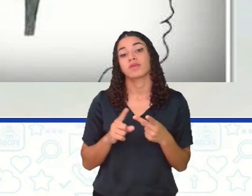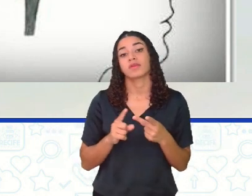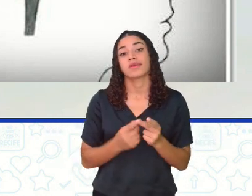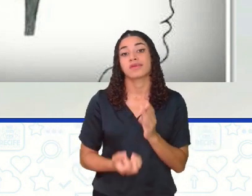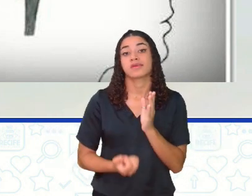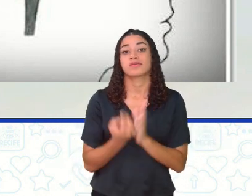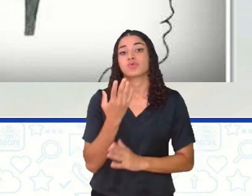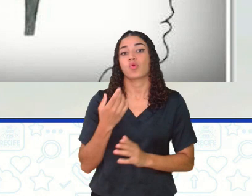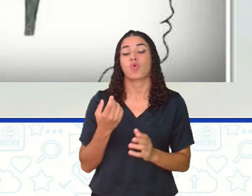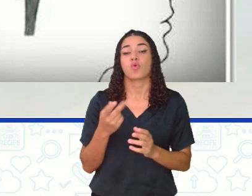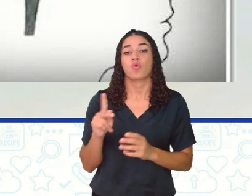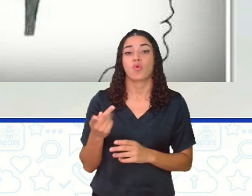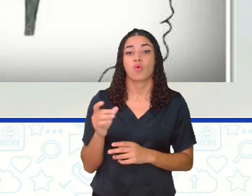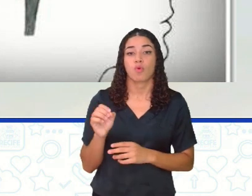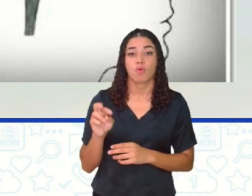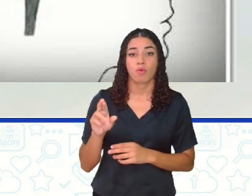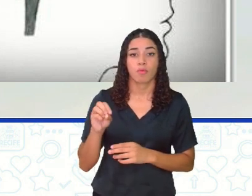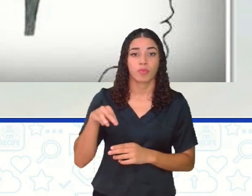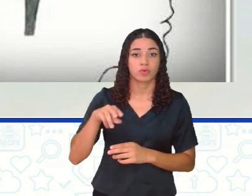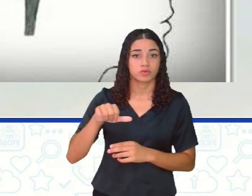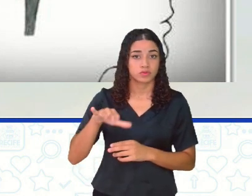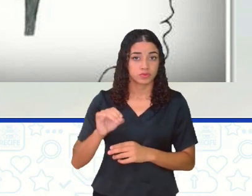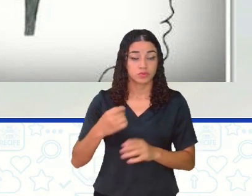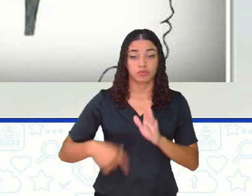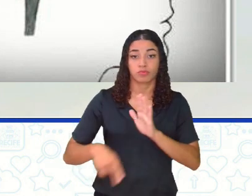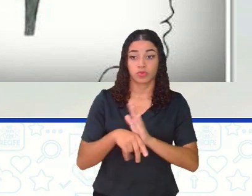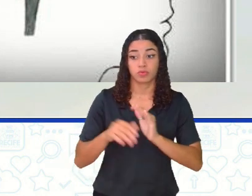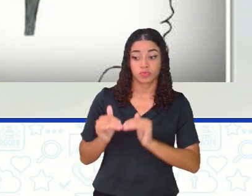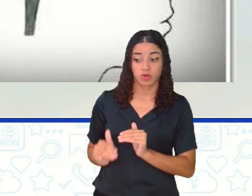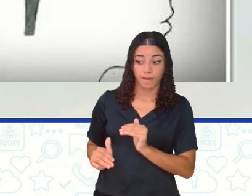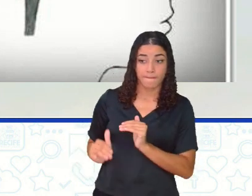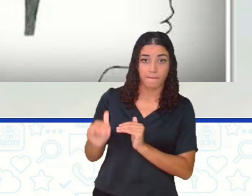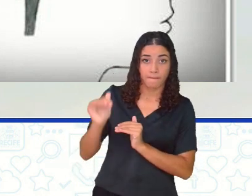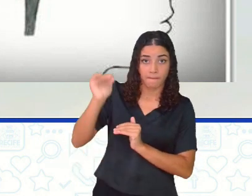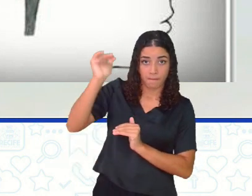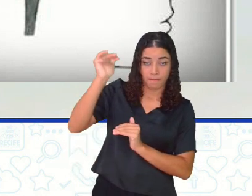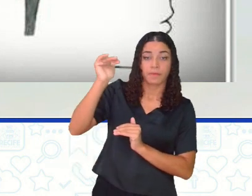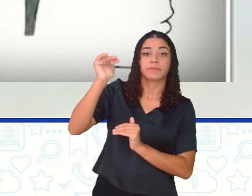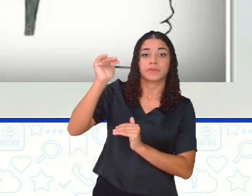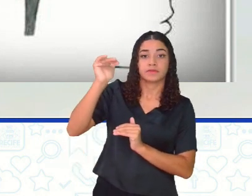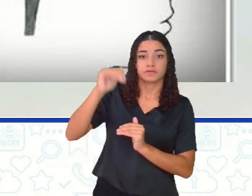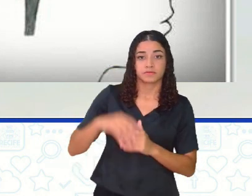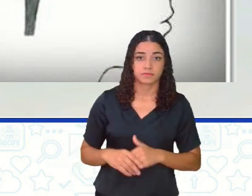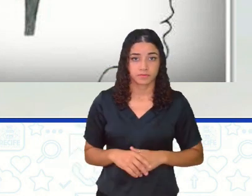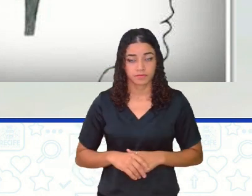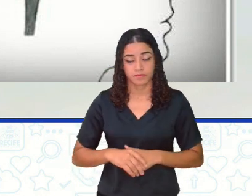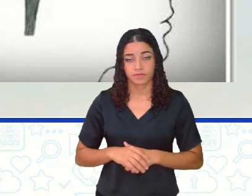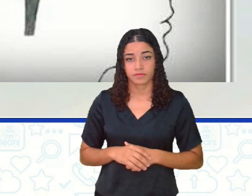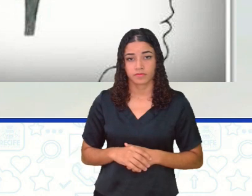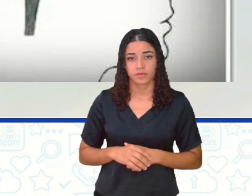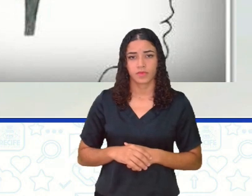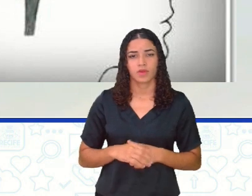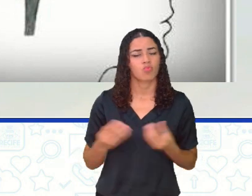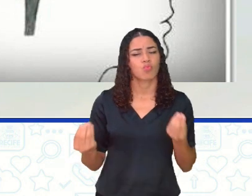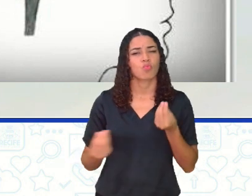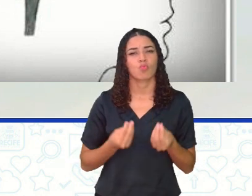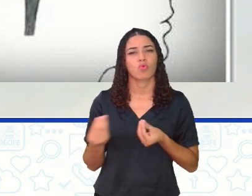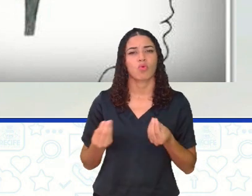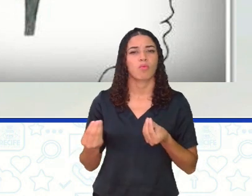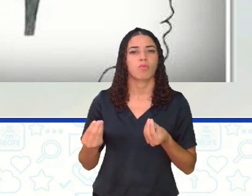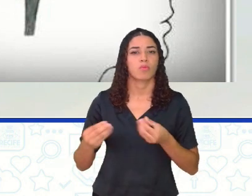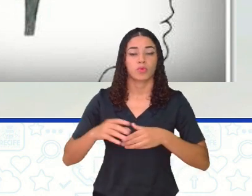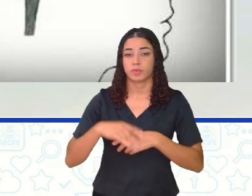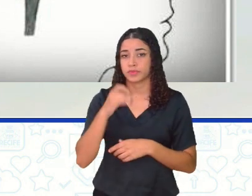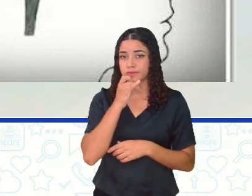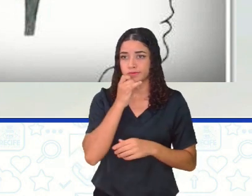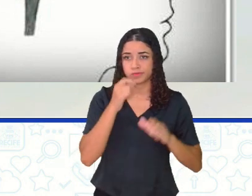do crescimento, que em excesso causa o gigantismo e a falta provoca o nanismo. Como assim, professora?